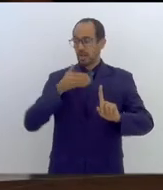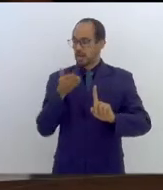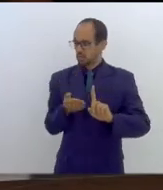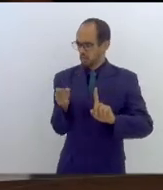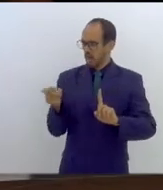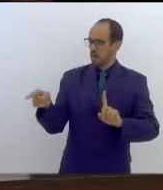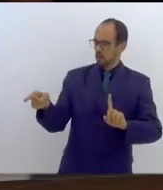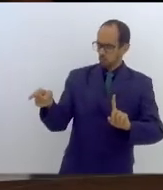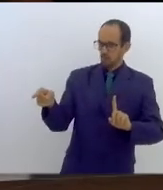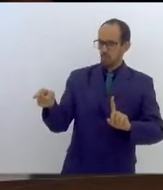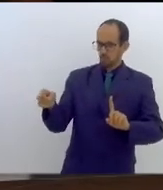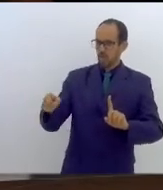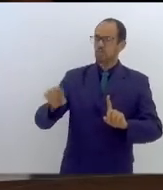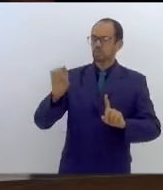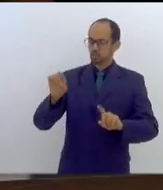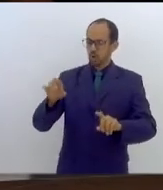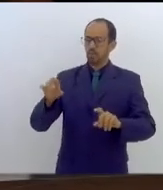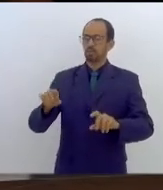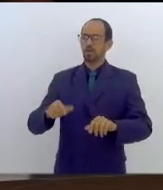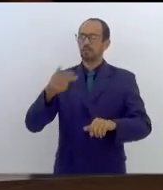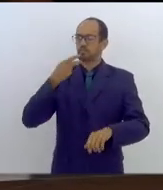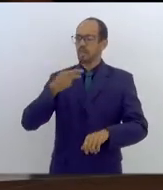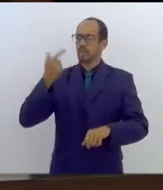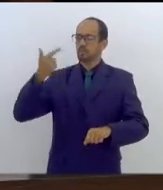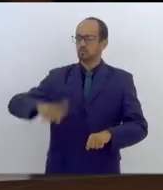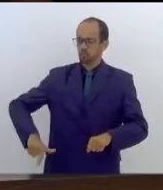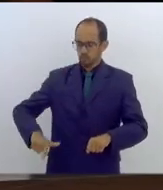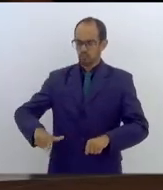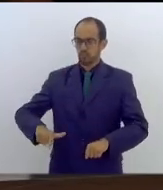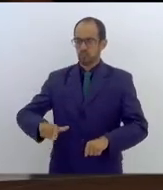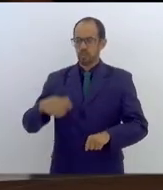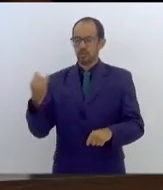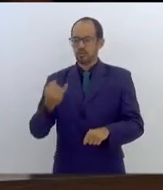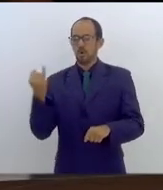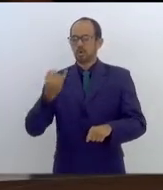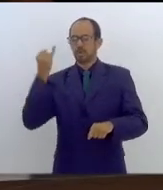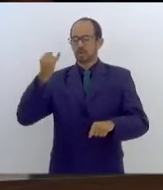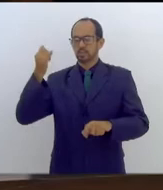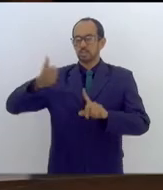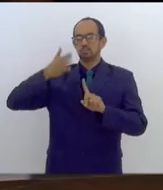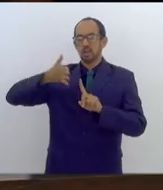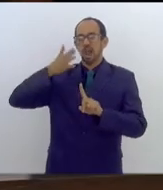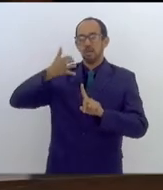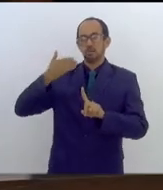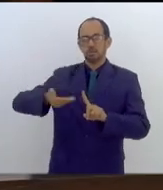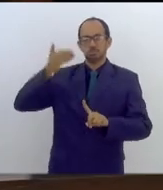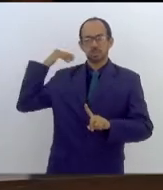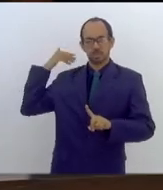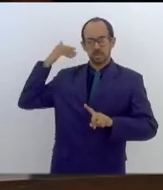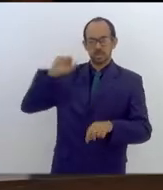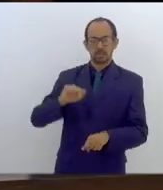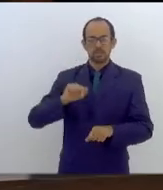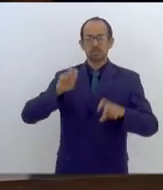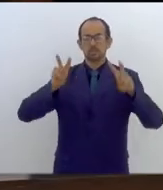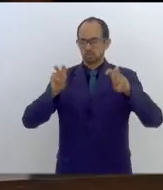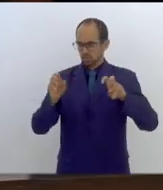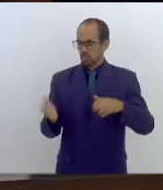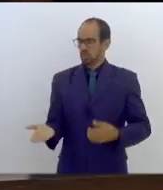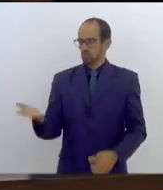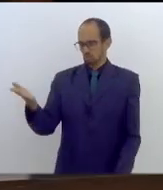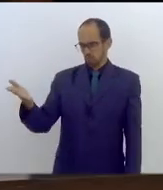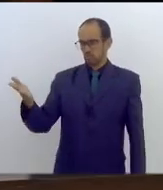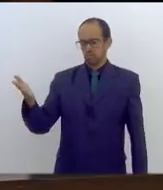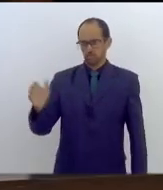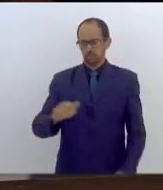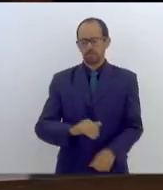apenas para ratificar é aquelas palavras que eu disse a respeito de vossa